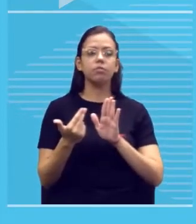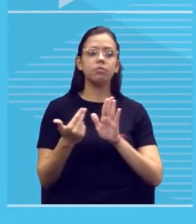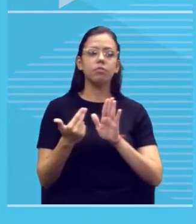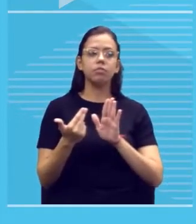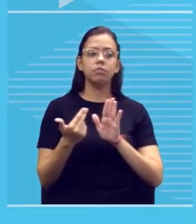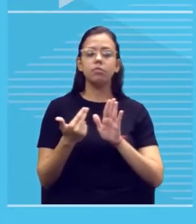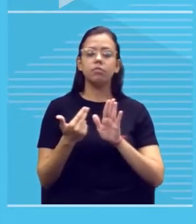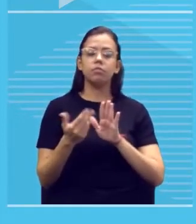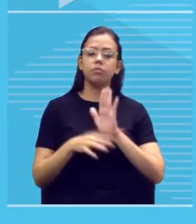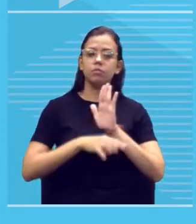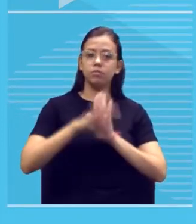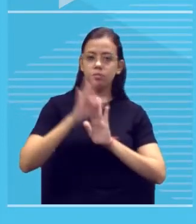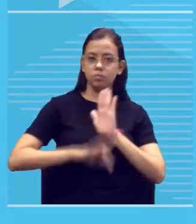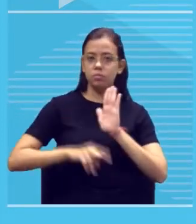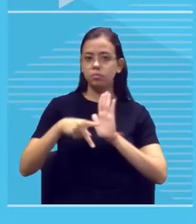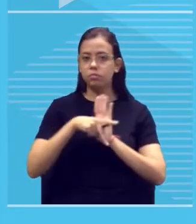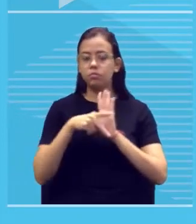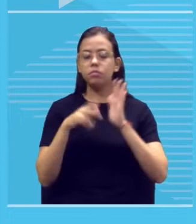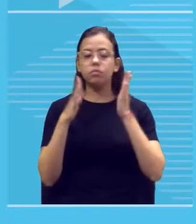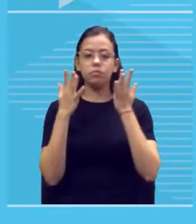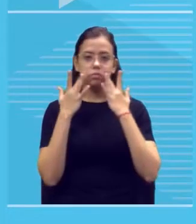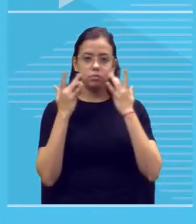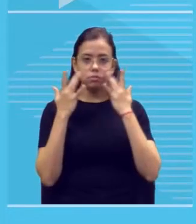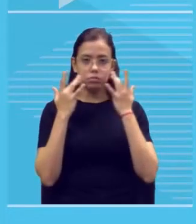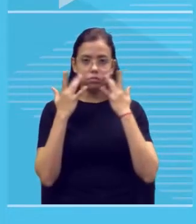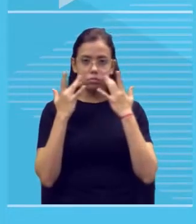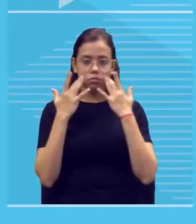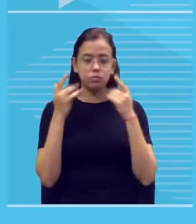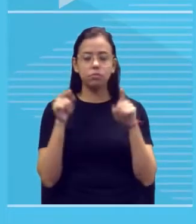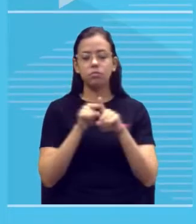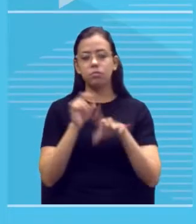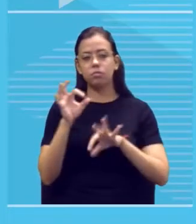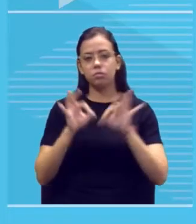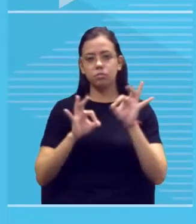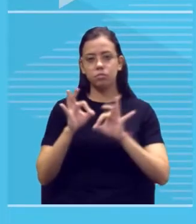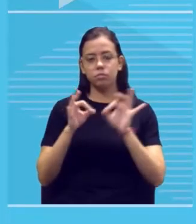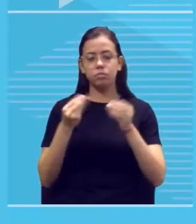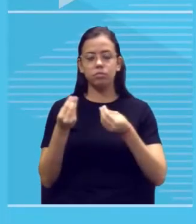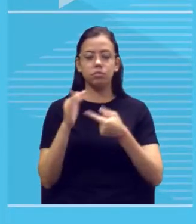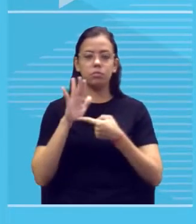questão da criação de textos teatrais e a montagem de peças poeta